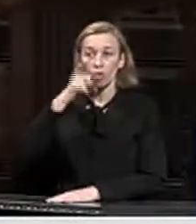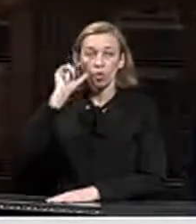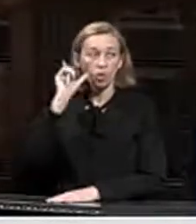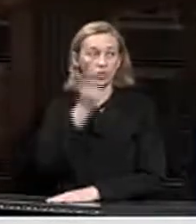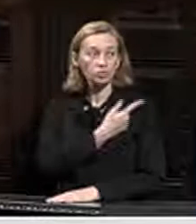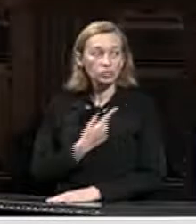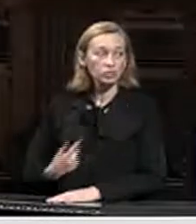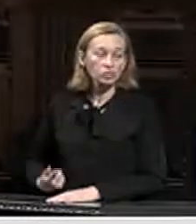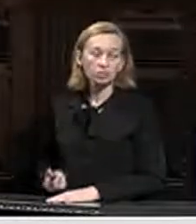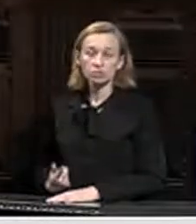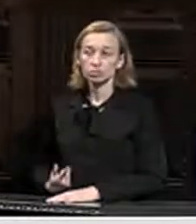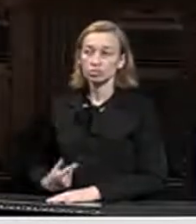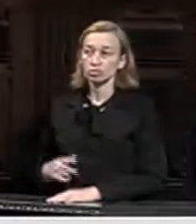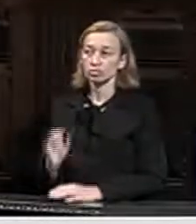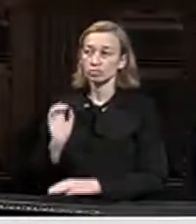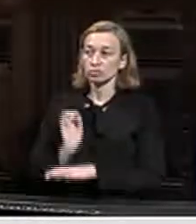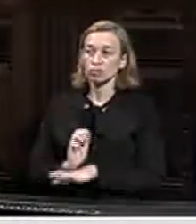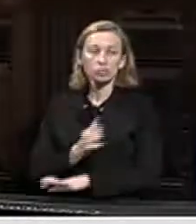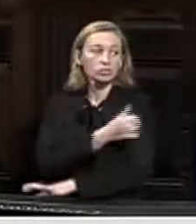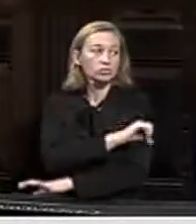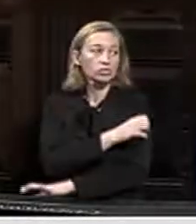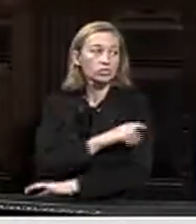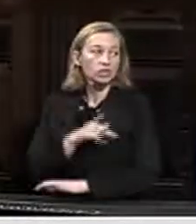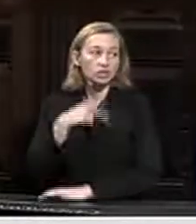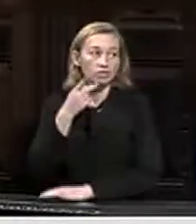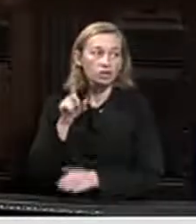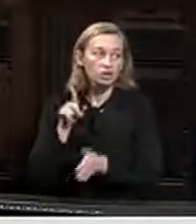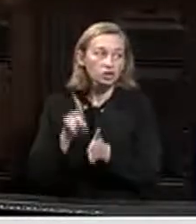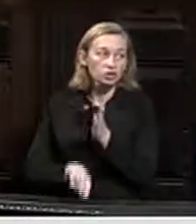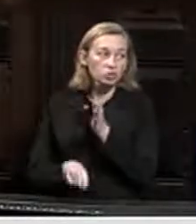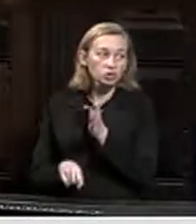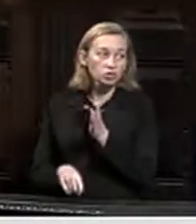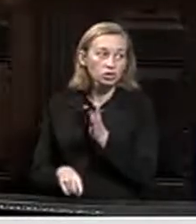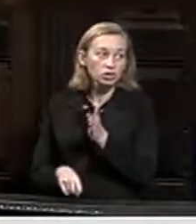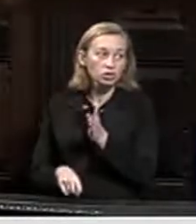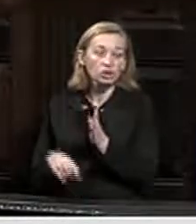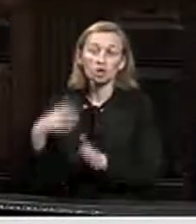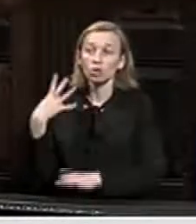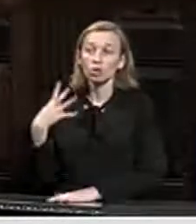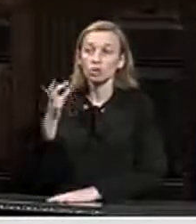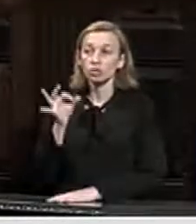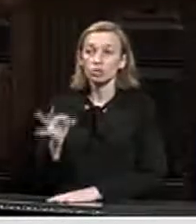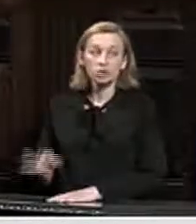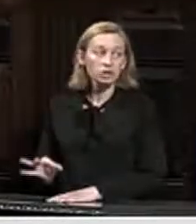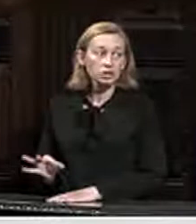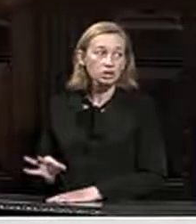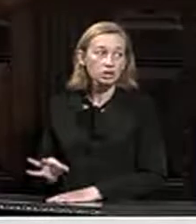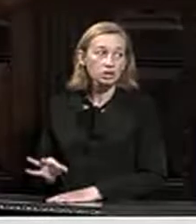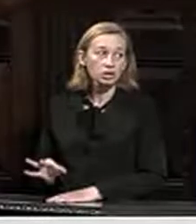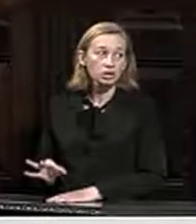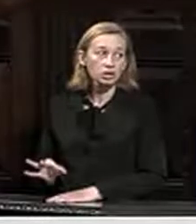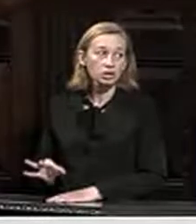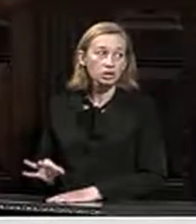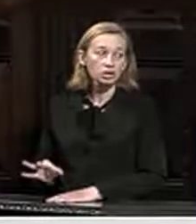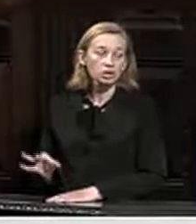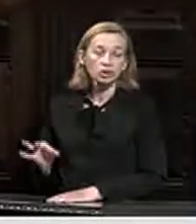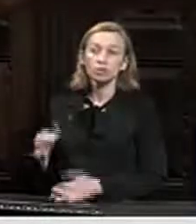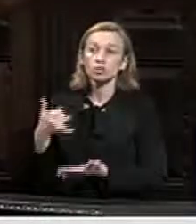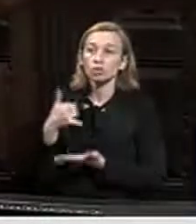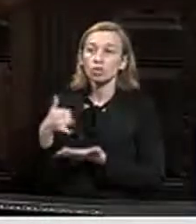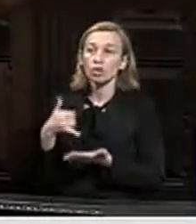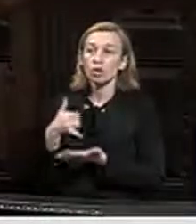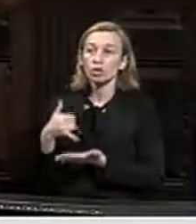estado do Rio de Janeiro e que diz respeito à redução de 4 pontos percentuais na alíquota do óleo